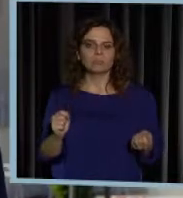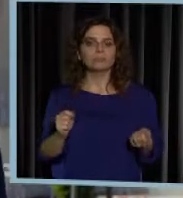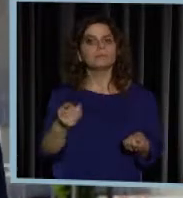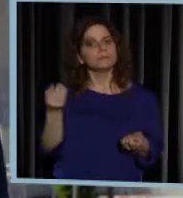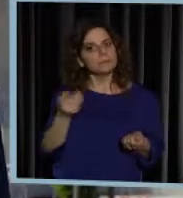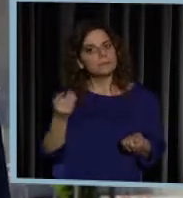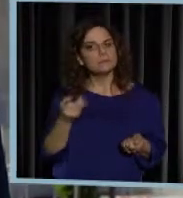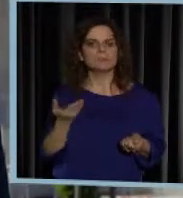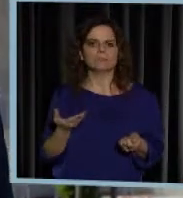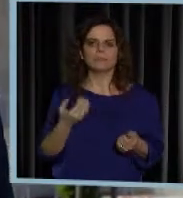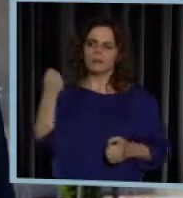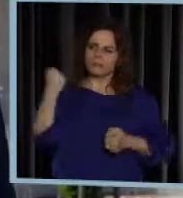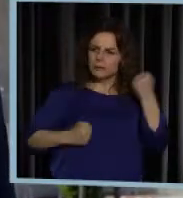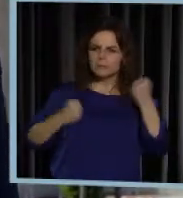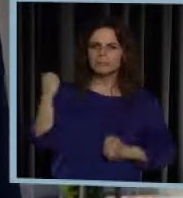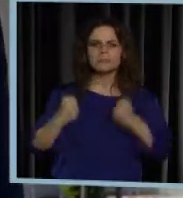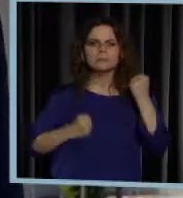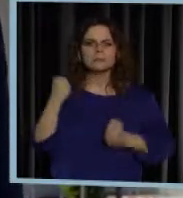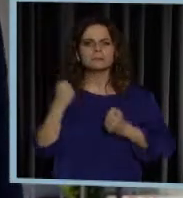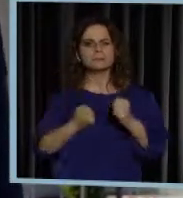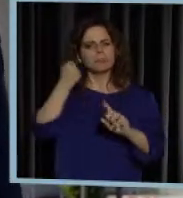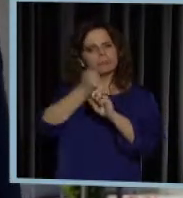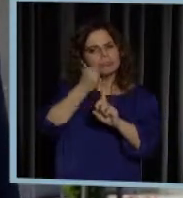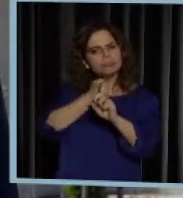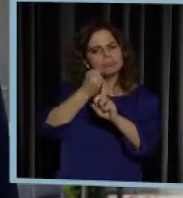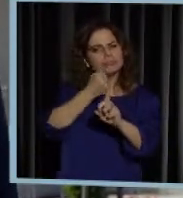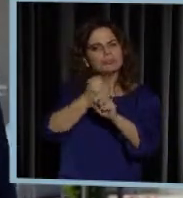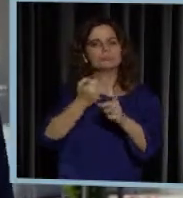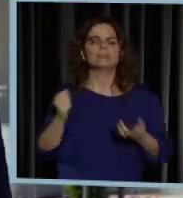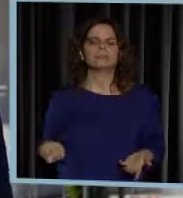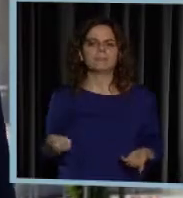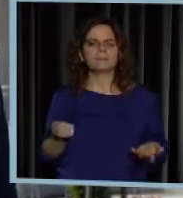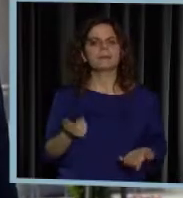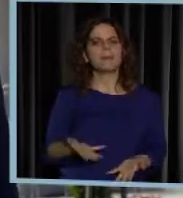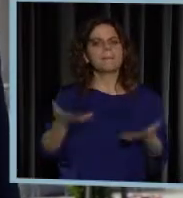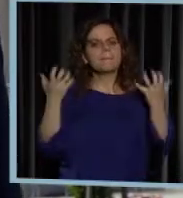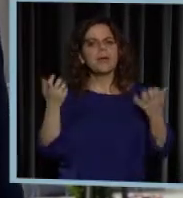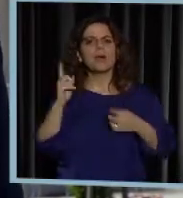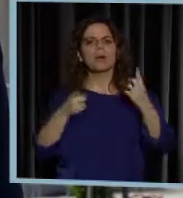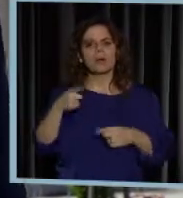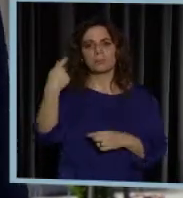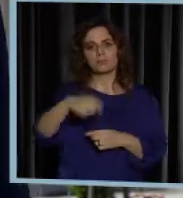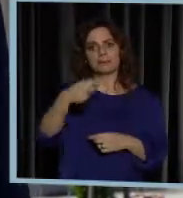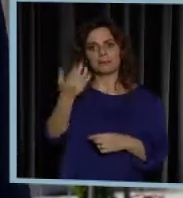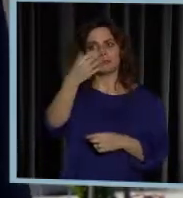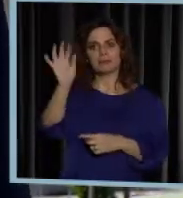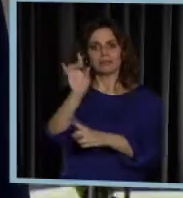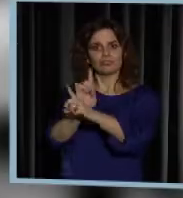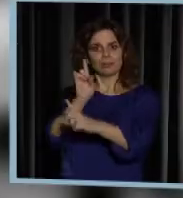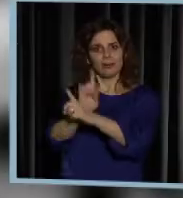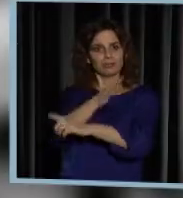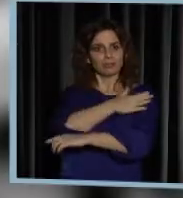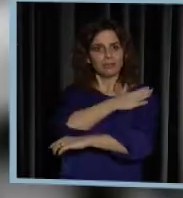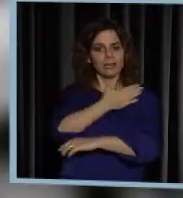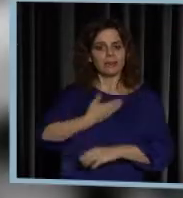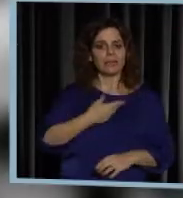apesar de contestarem, quererem a saída de cena do presidente francês, o general